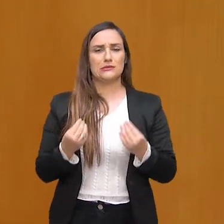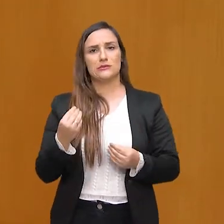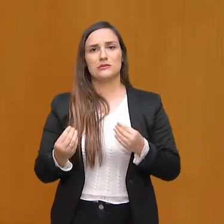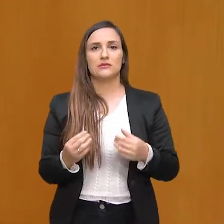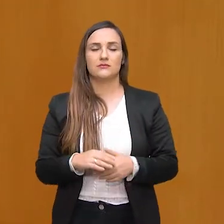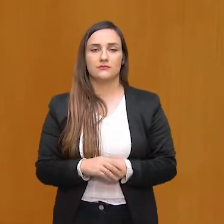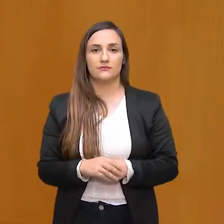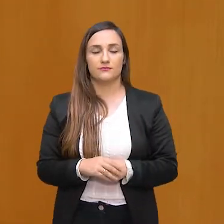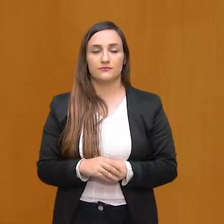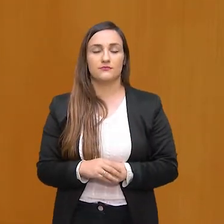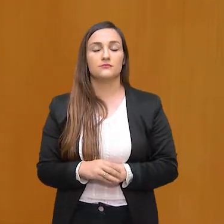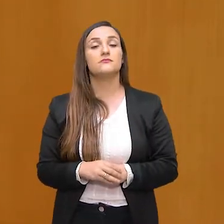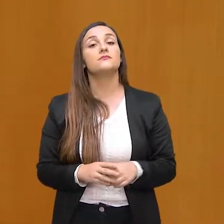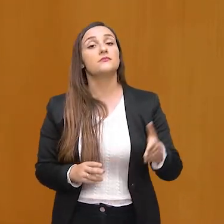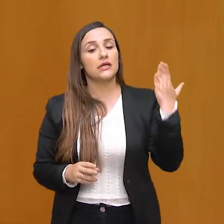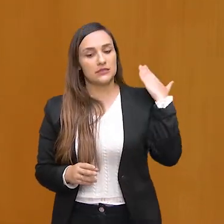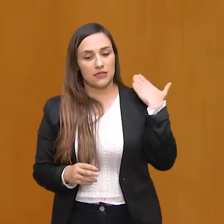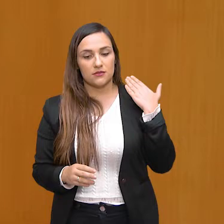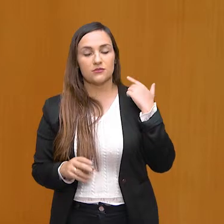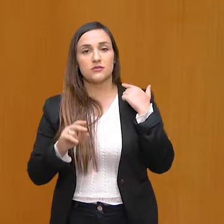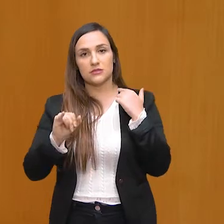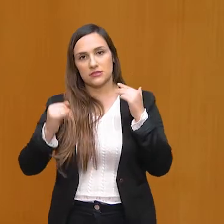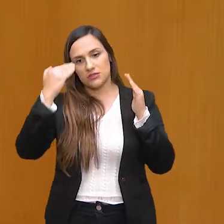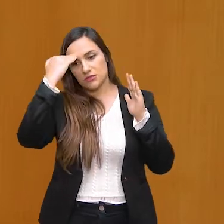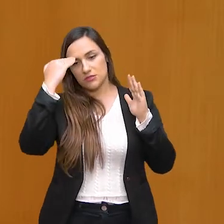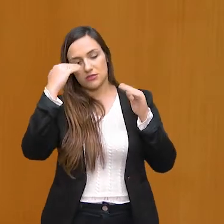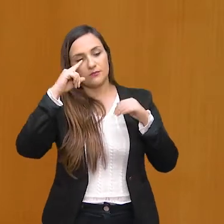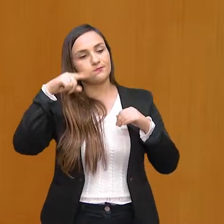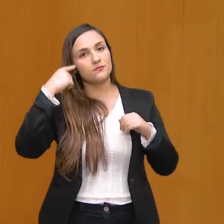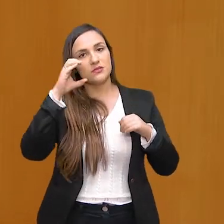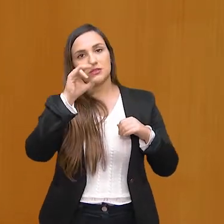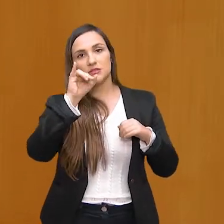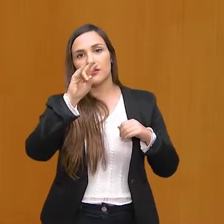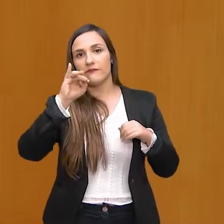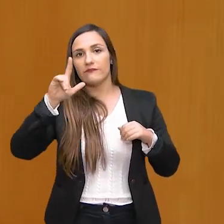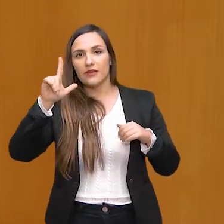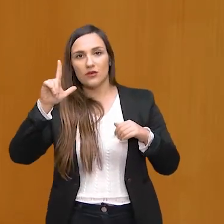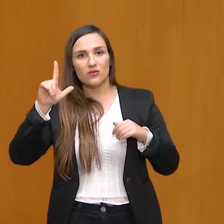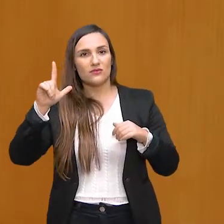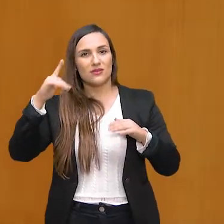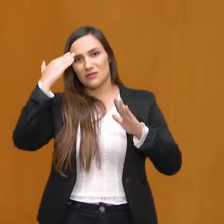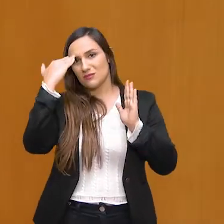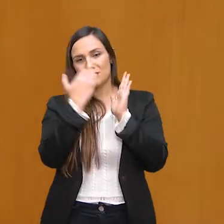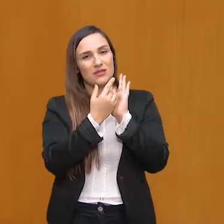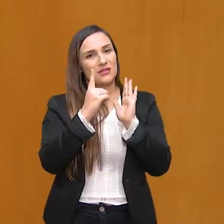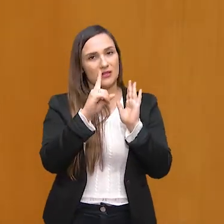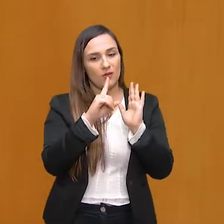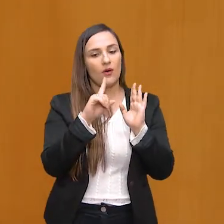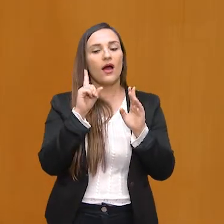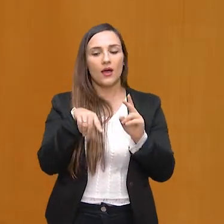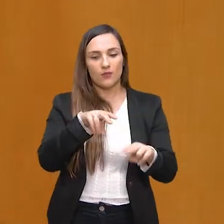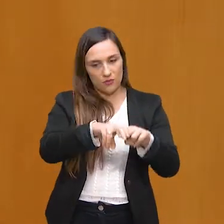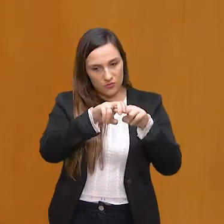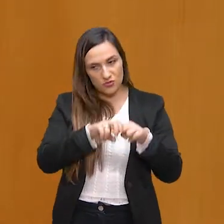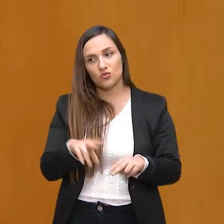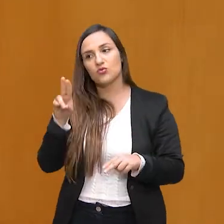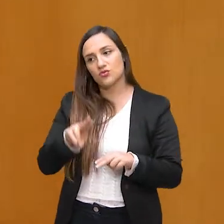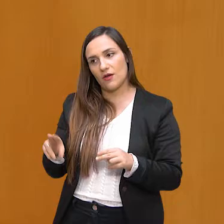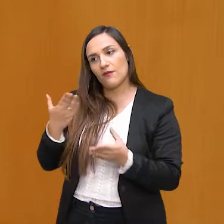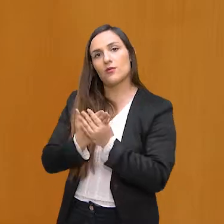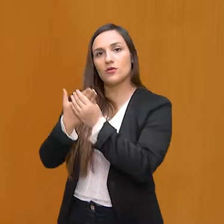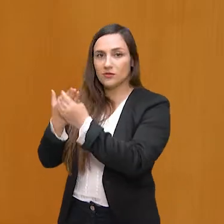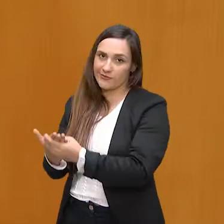confusão. Dizia-se que o direito civil, quando ele era desobedecido, ele se armava para a guerra e se transformava no